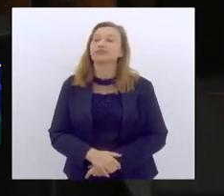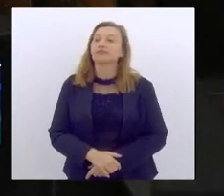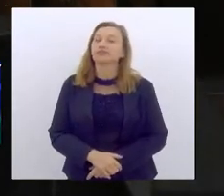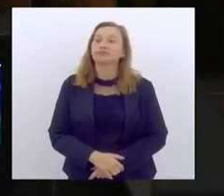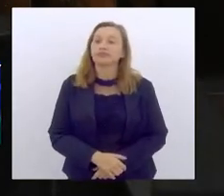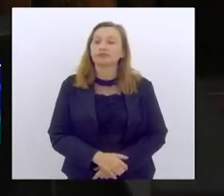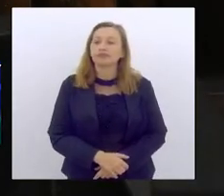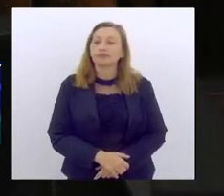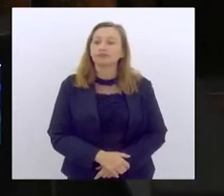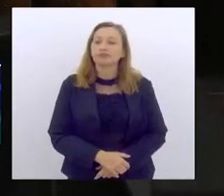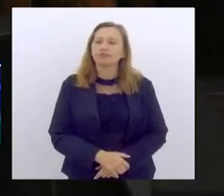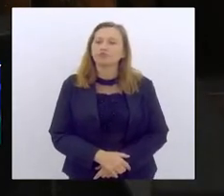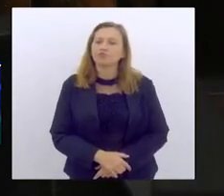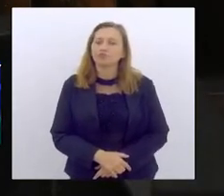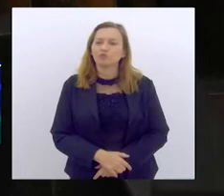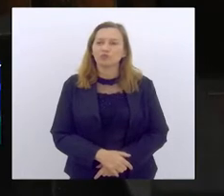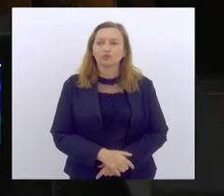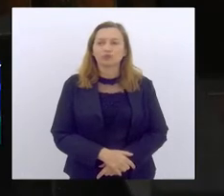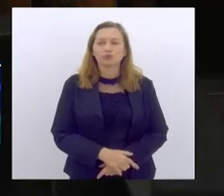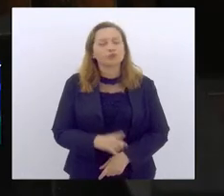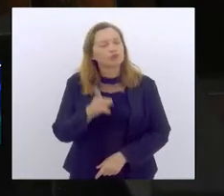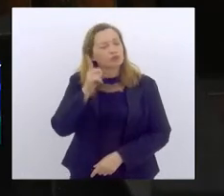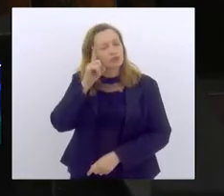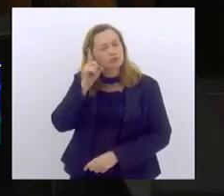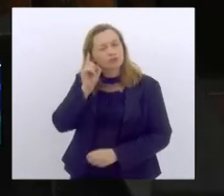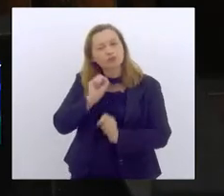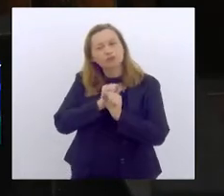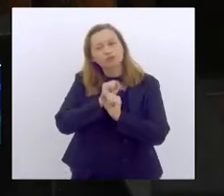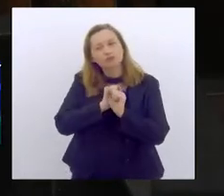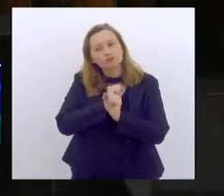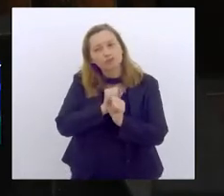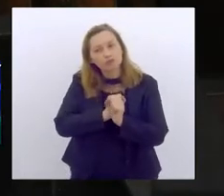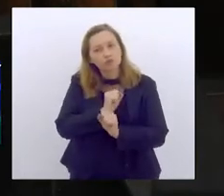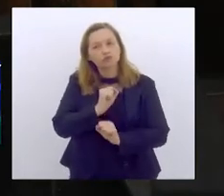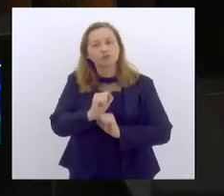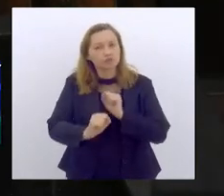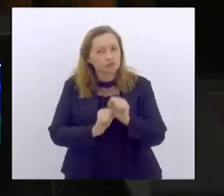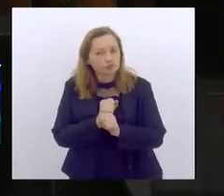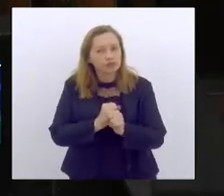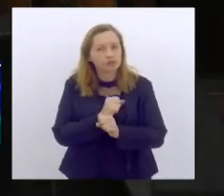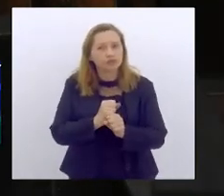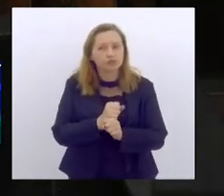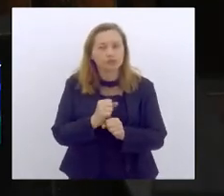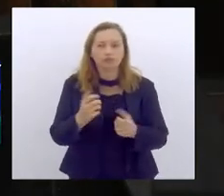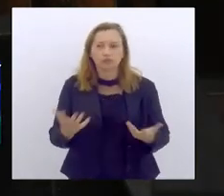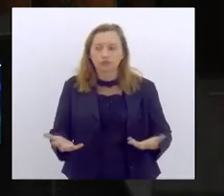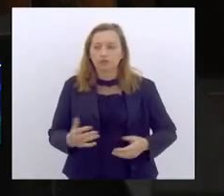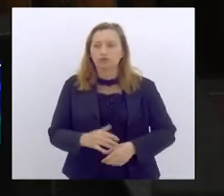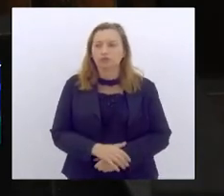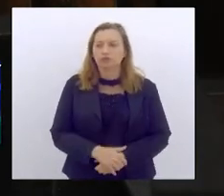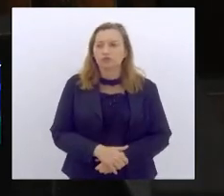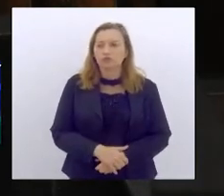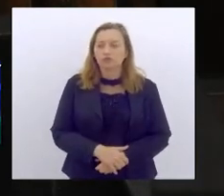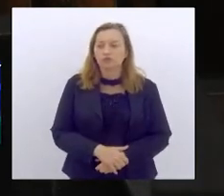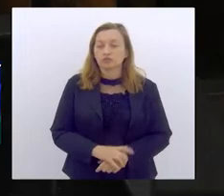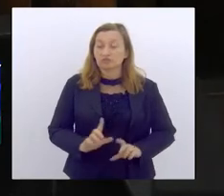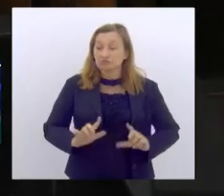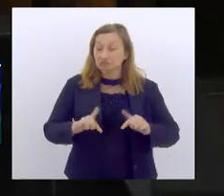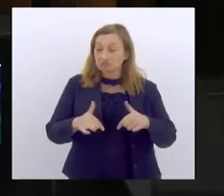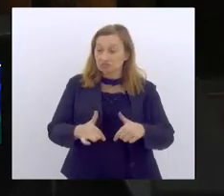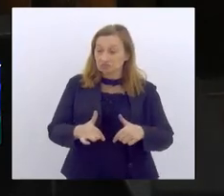a cada dia do ano sucessivos escândalos de